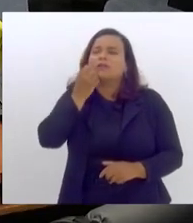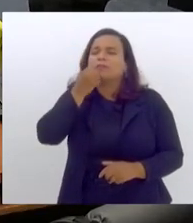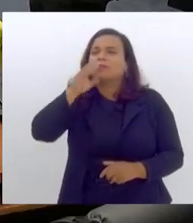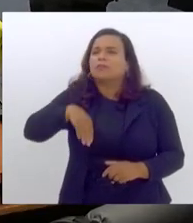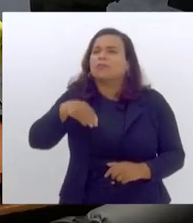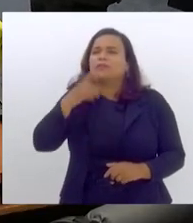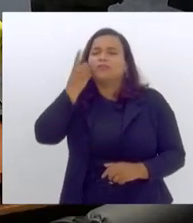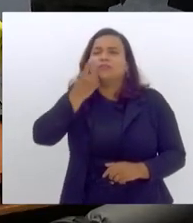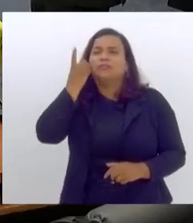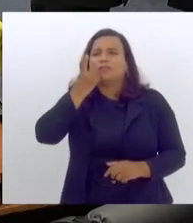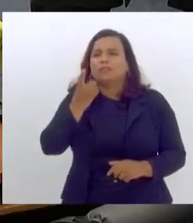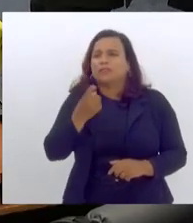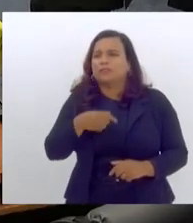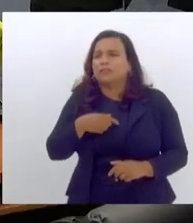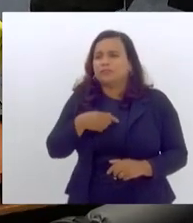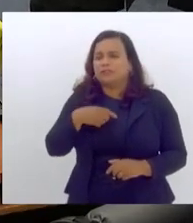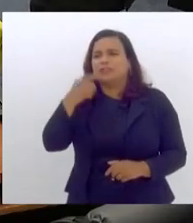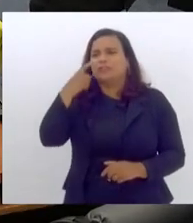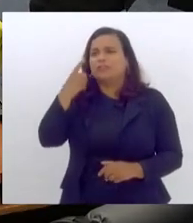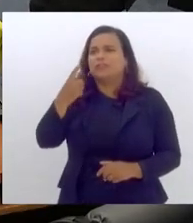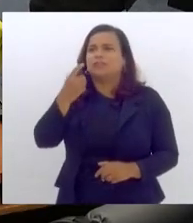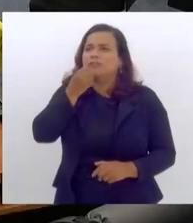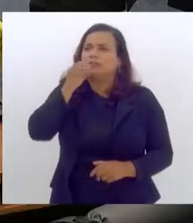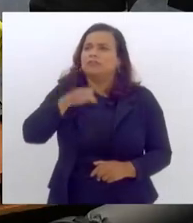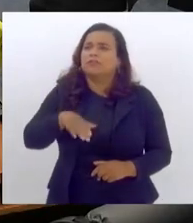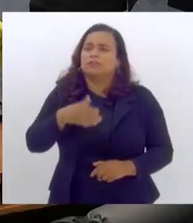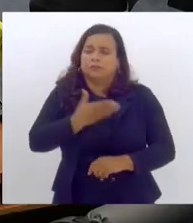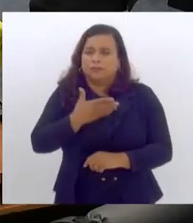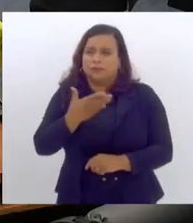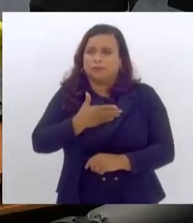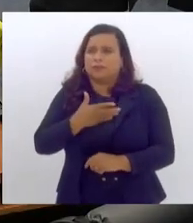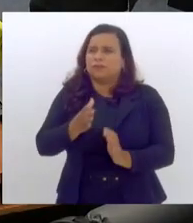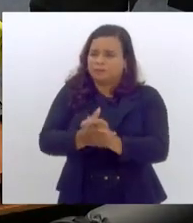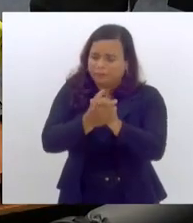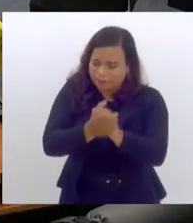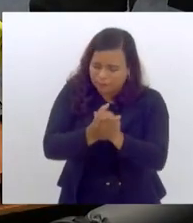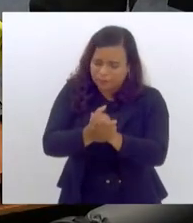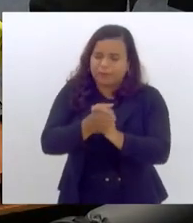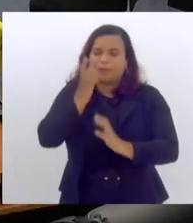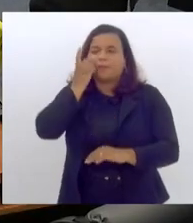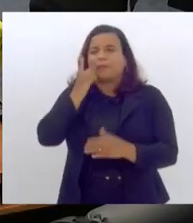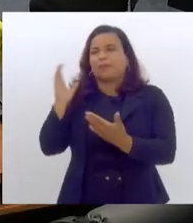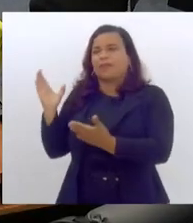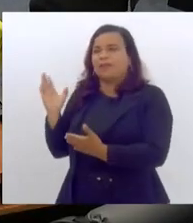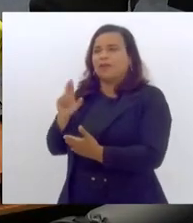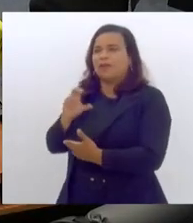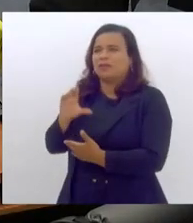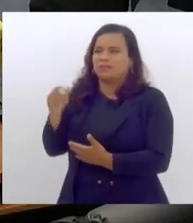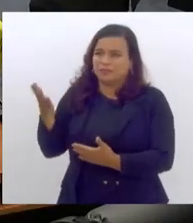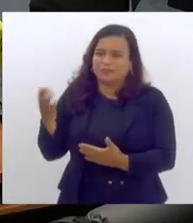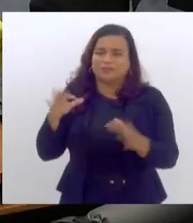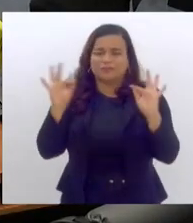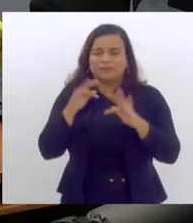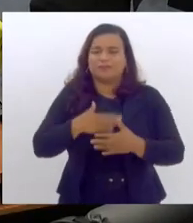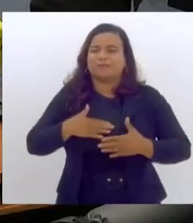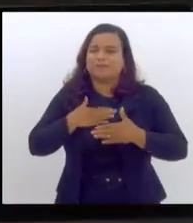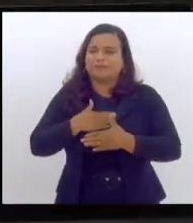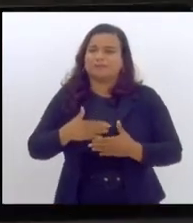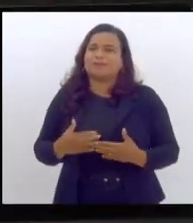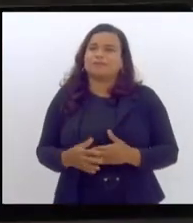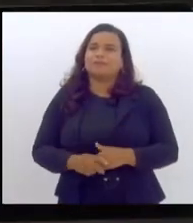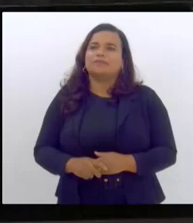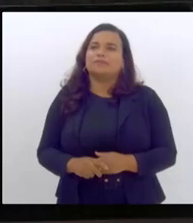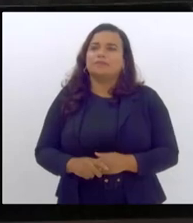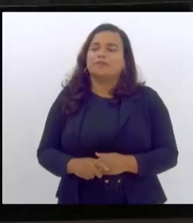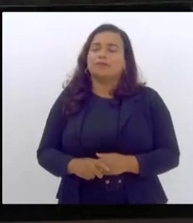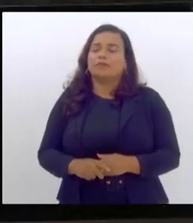boa tarde, amigos. Saudar meu deputado Bernardo Rossi, que aqui encontra nessa casa uma honra estar aqui dividindo o parlamento com você. Mais uma vez